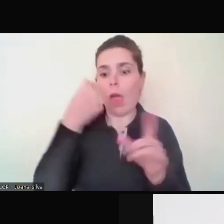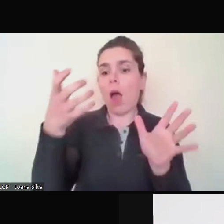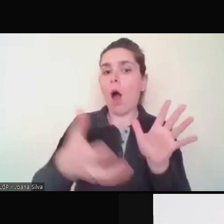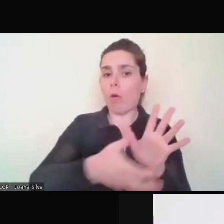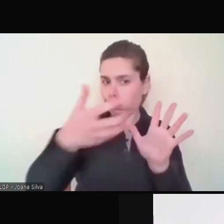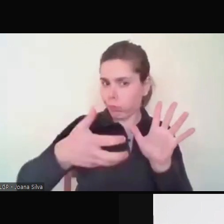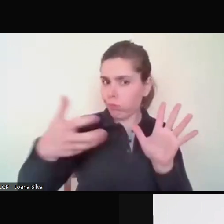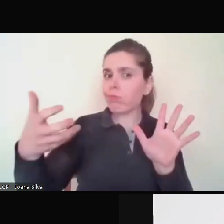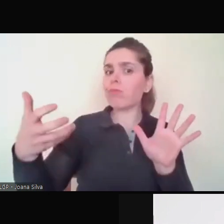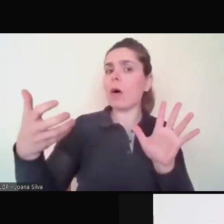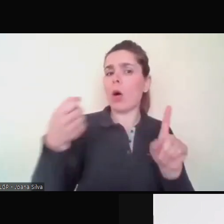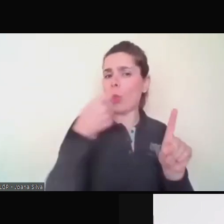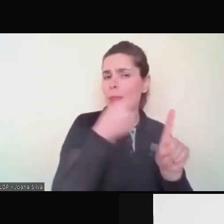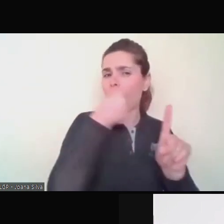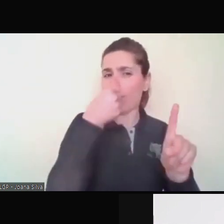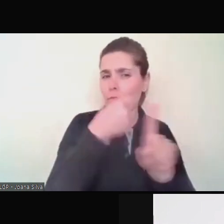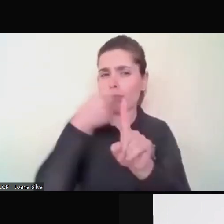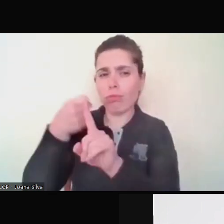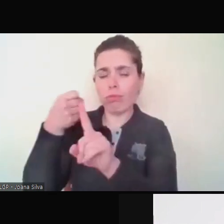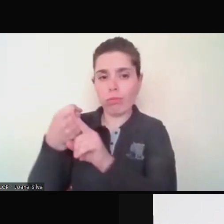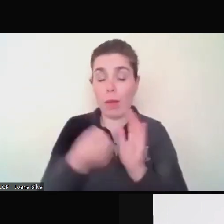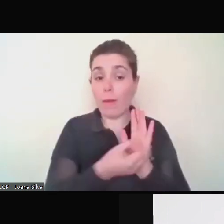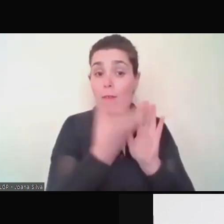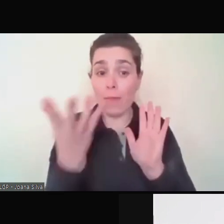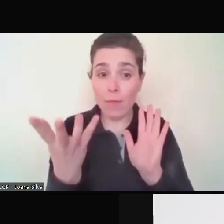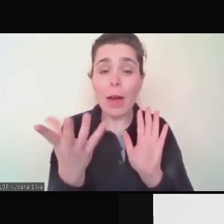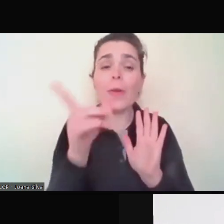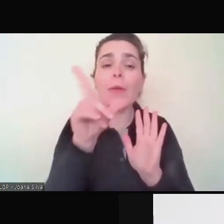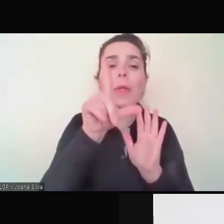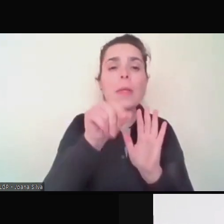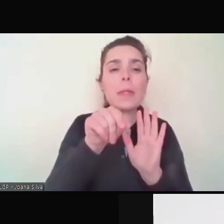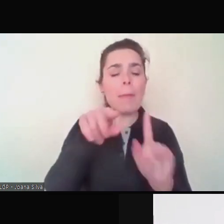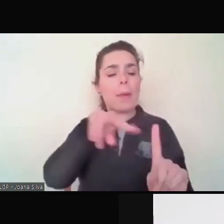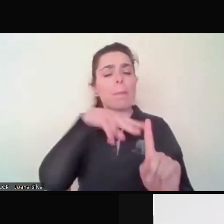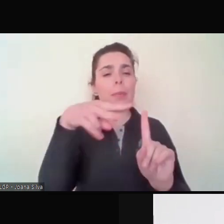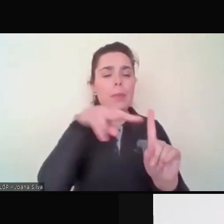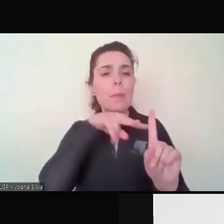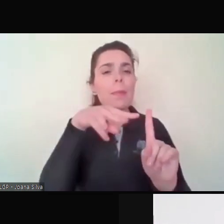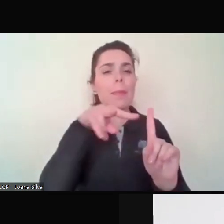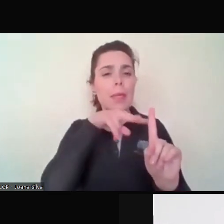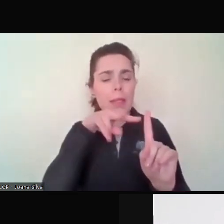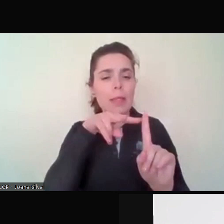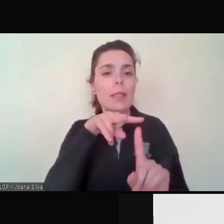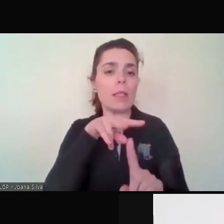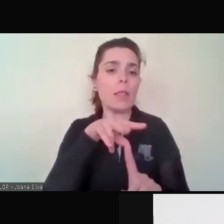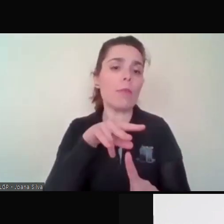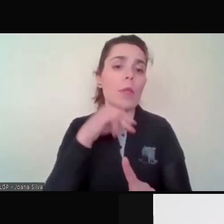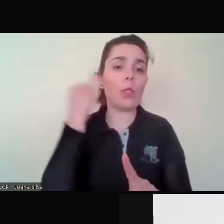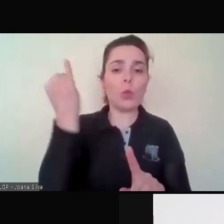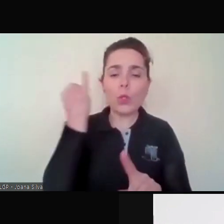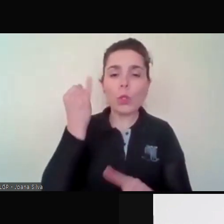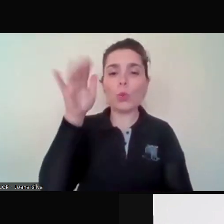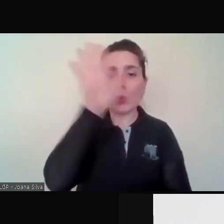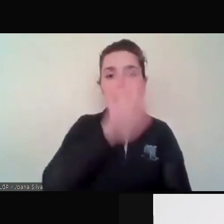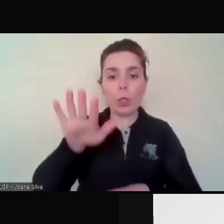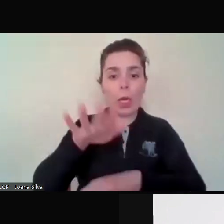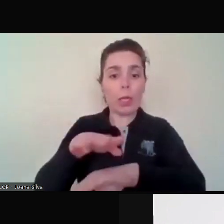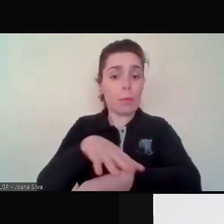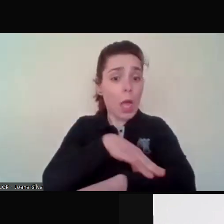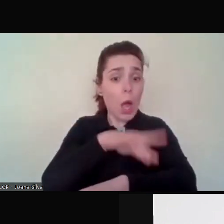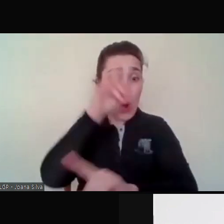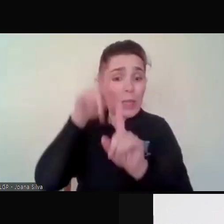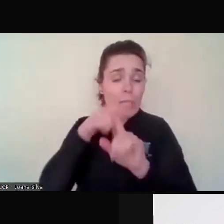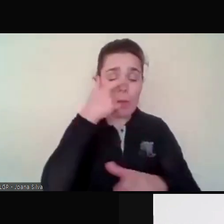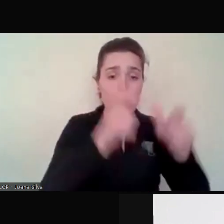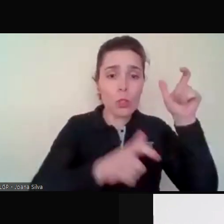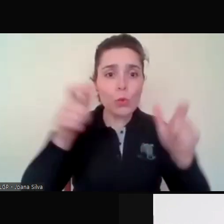mesmo dos desafios que vos referi, e da própria visão do INA de mobilizar a administração para o conhecimento, de mobilizar o